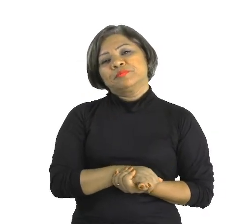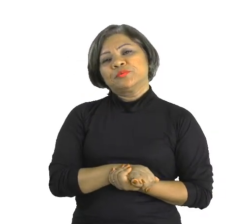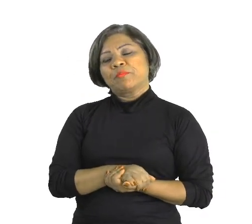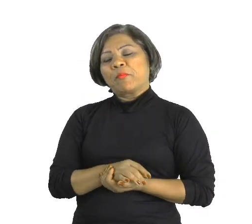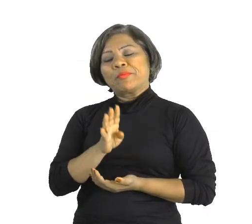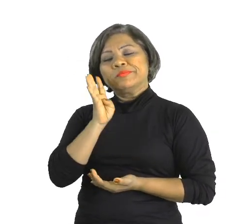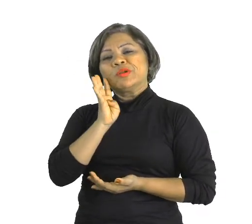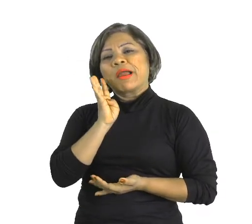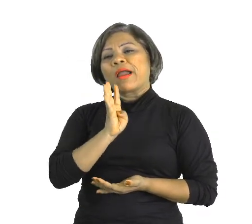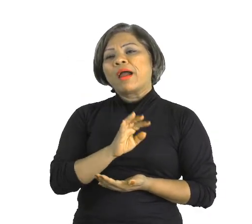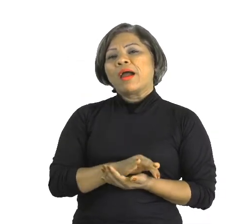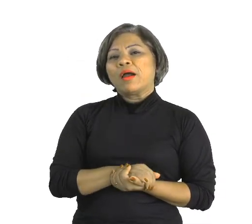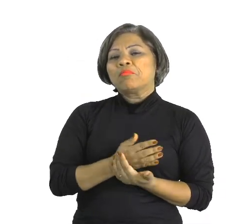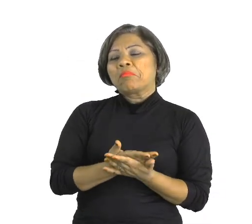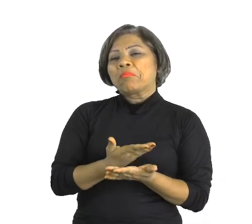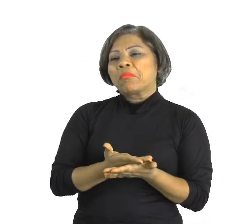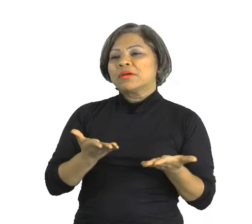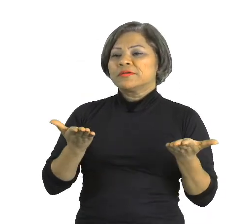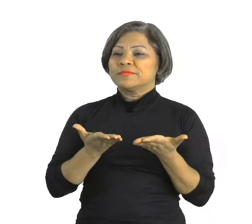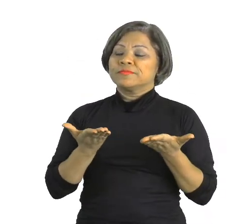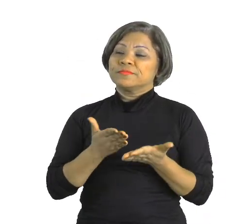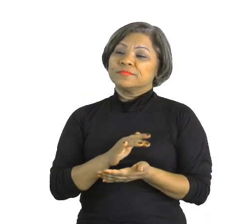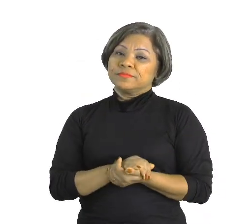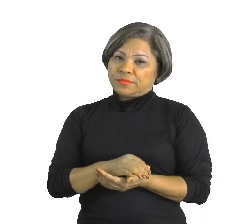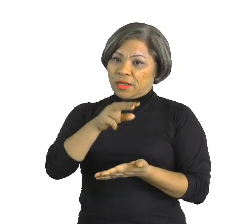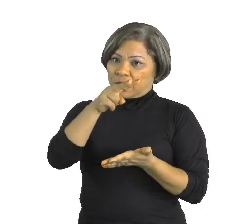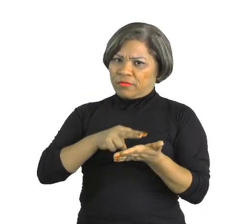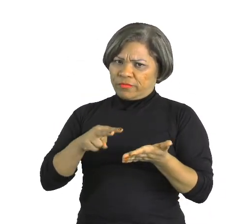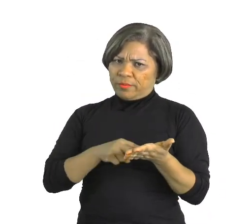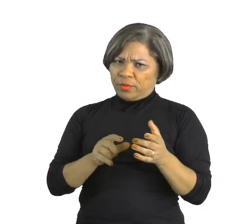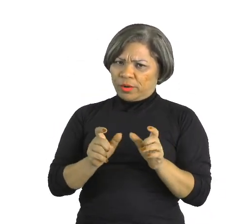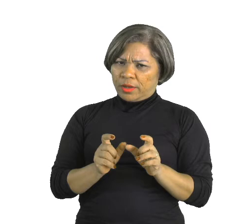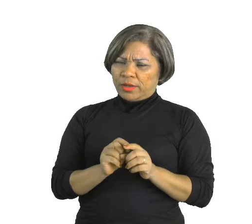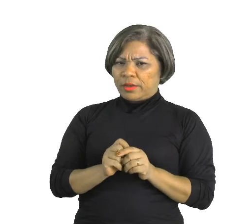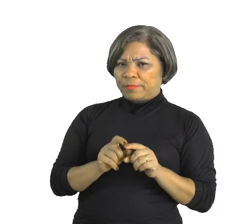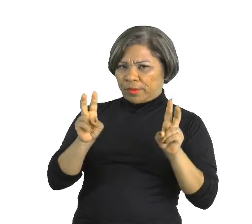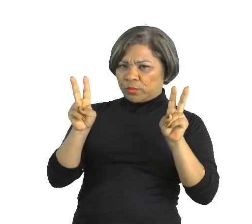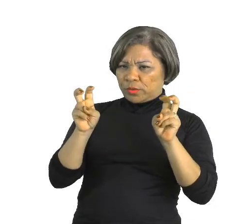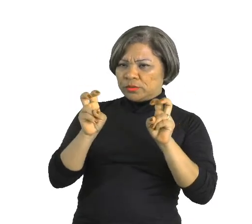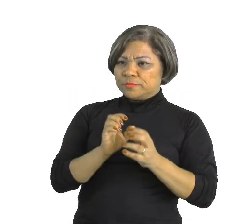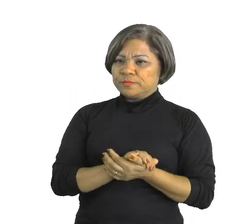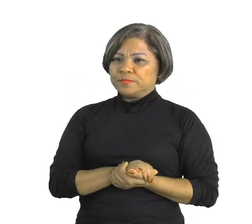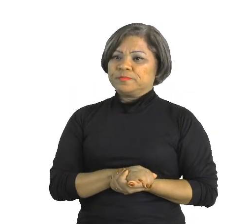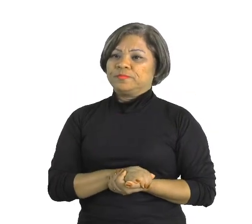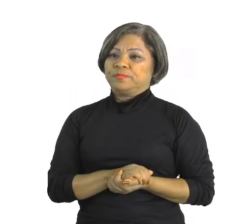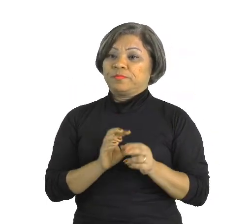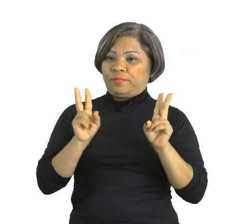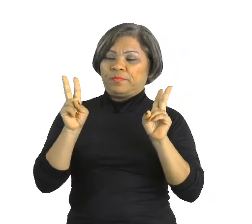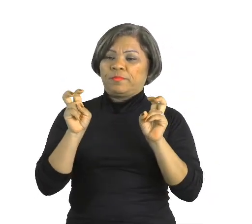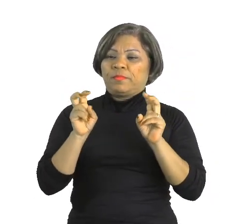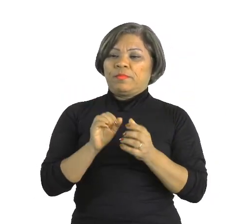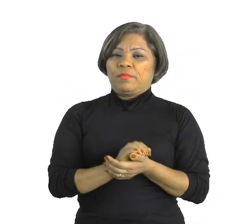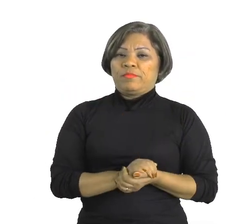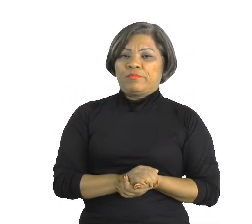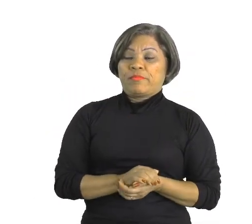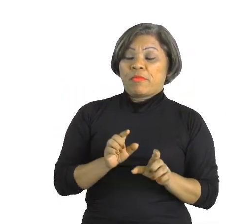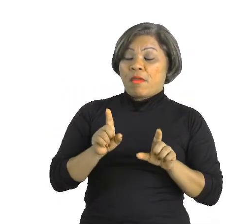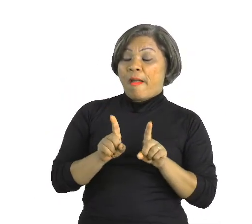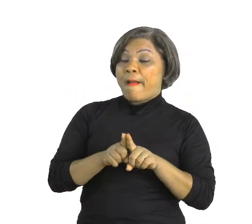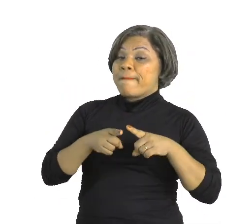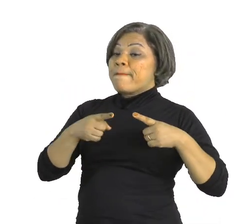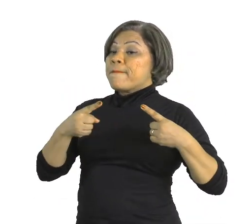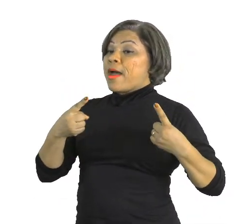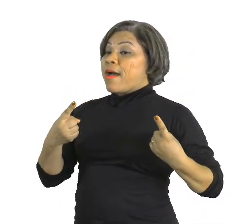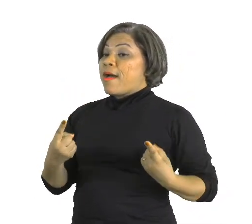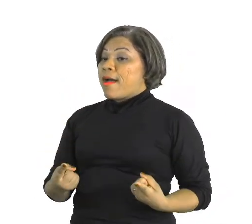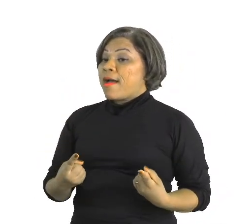bacana, né, da aula de hoje. Então, vamos ler o trecho. Abre aspas. Mas, quando